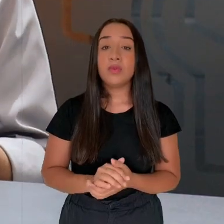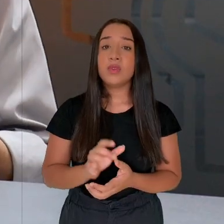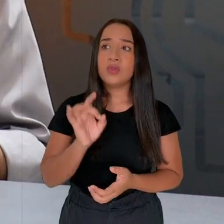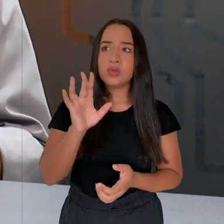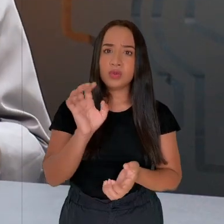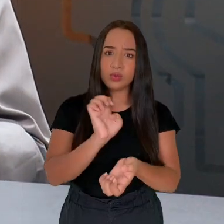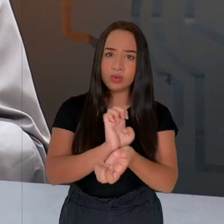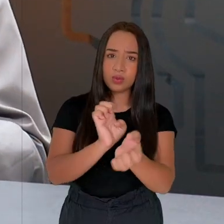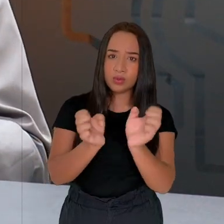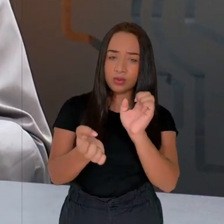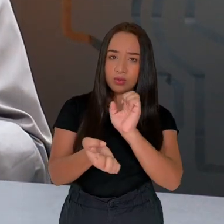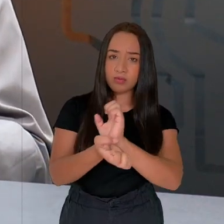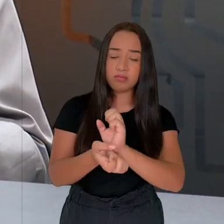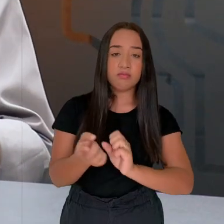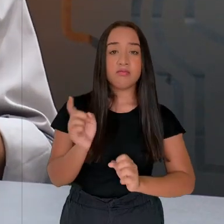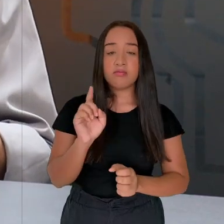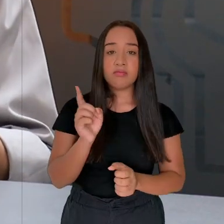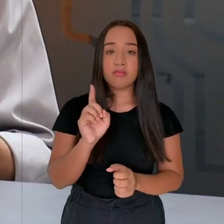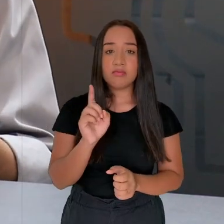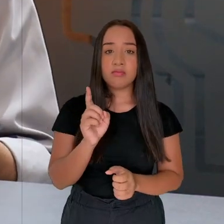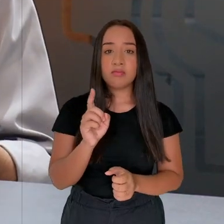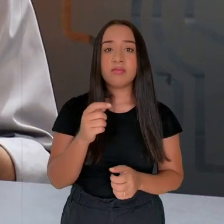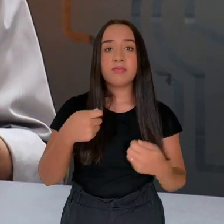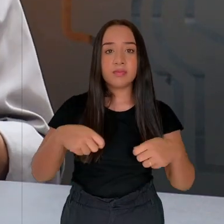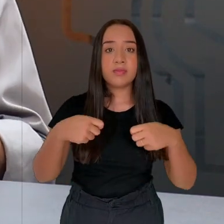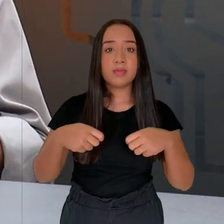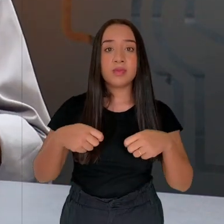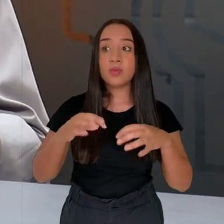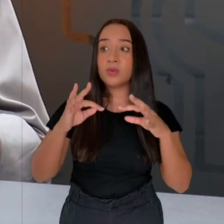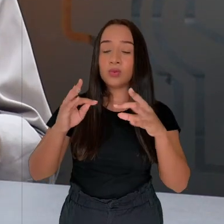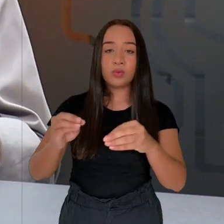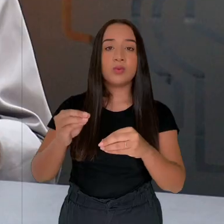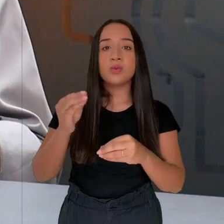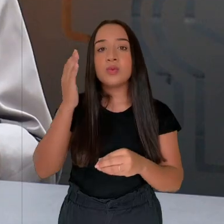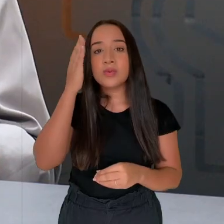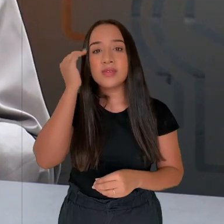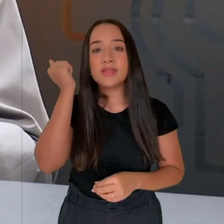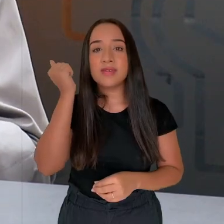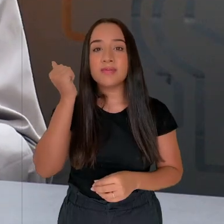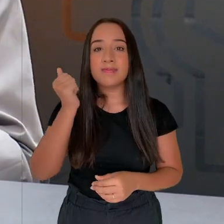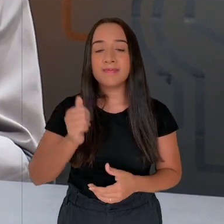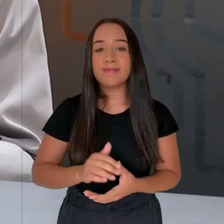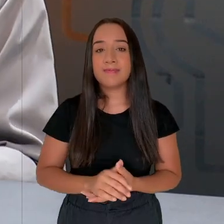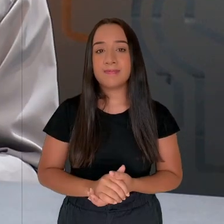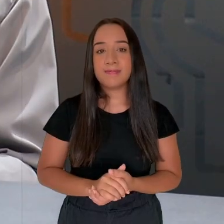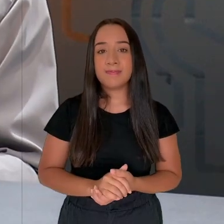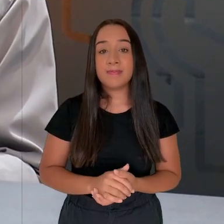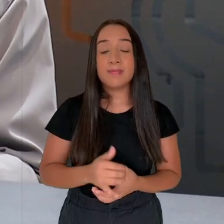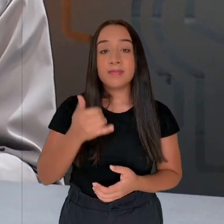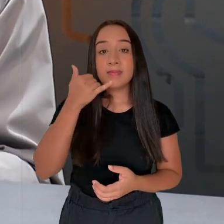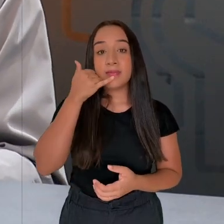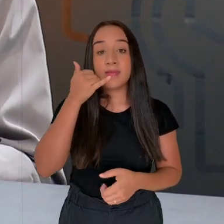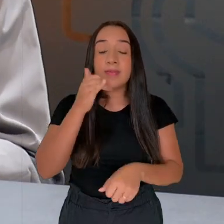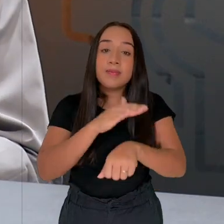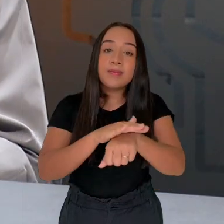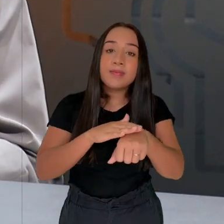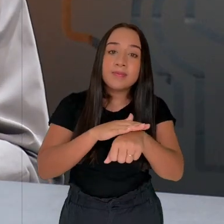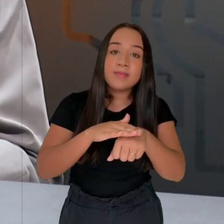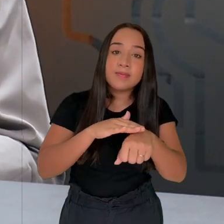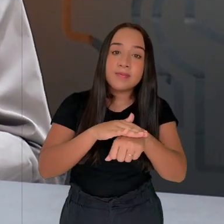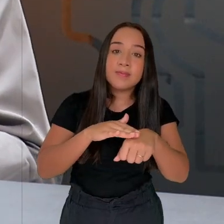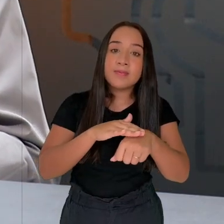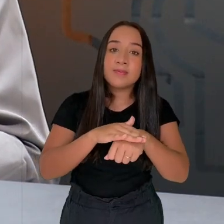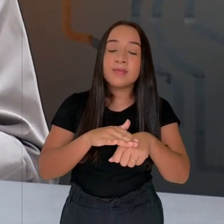a impedância do seu cabo? O seu cabo está sofrendo ressecamento? O seu servomotor ou motor spindle estão